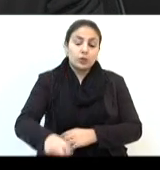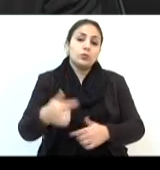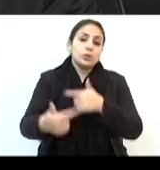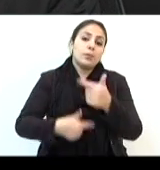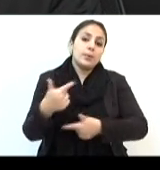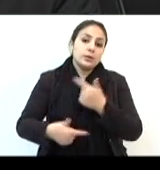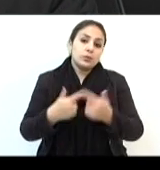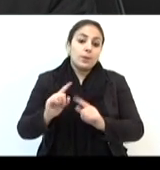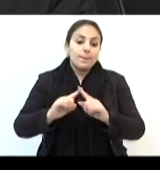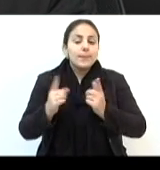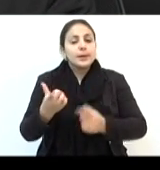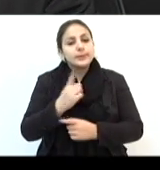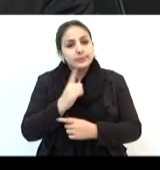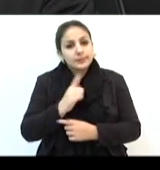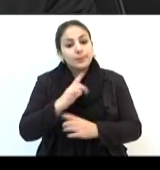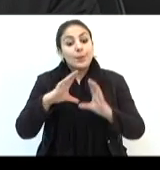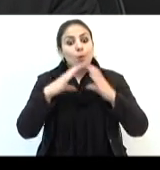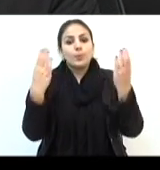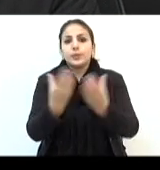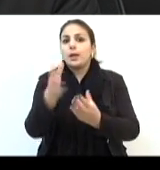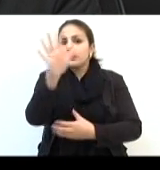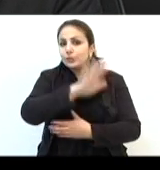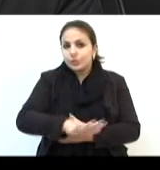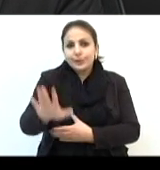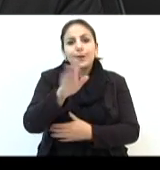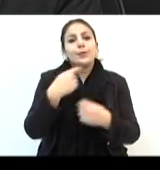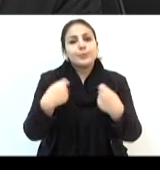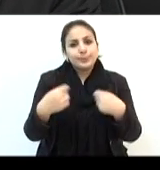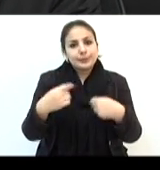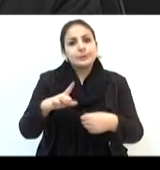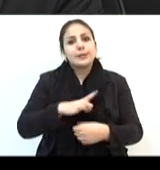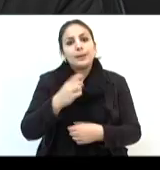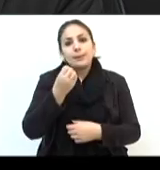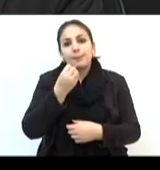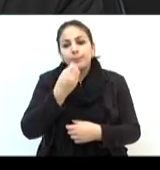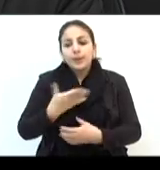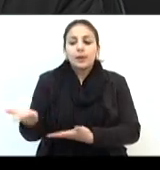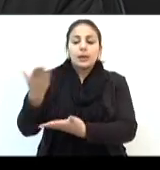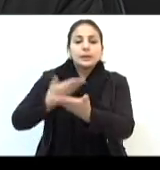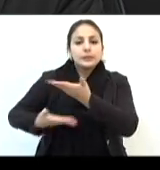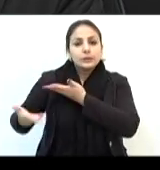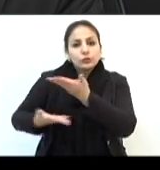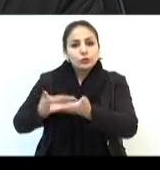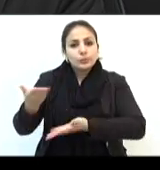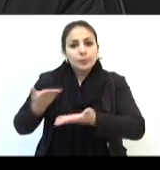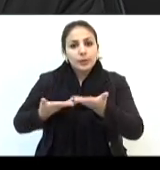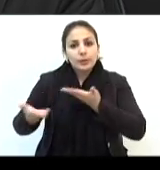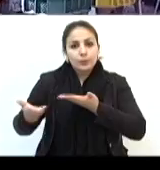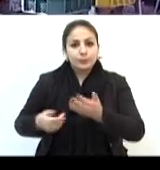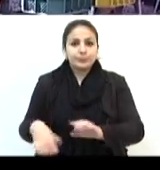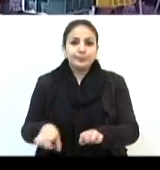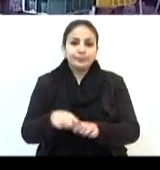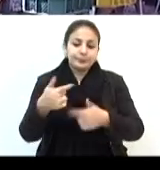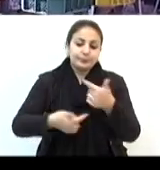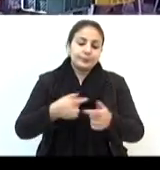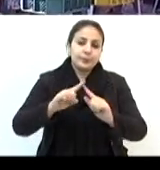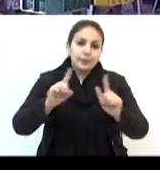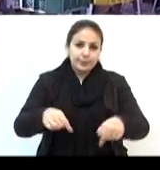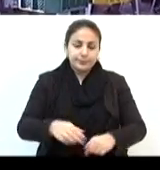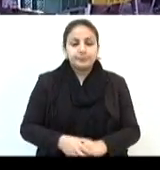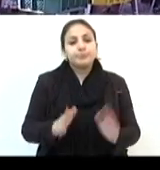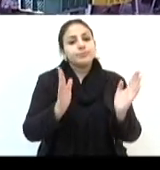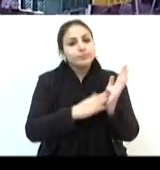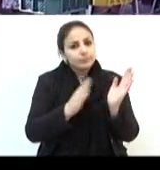mas nós temos uma comunidade inteira, uma população inteira que merece ser muito bem atendida pelo serviço público. A